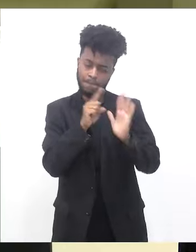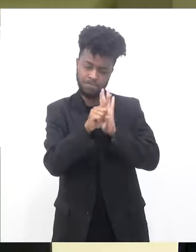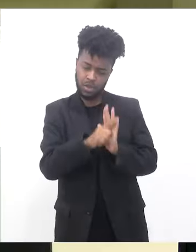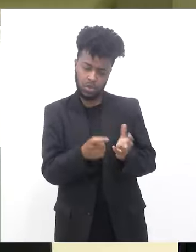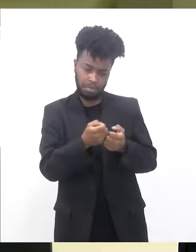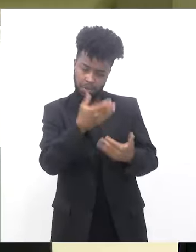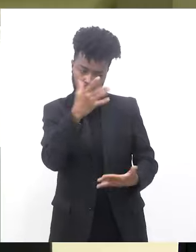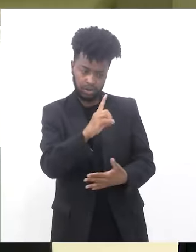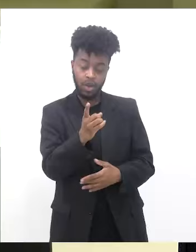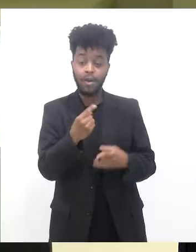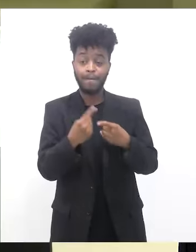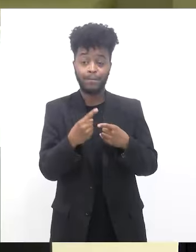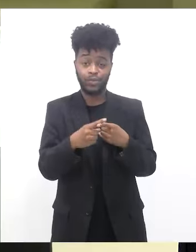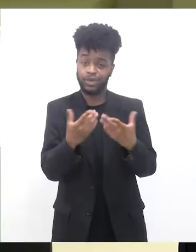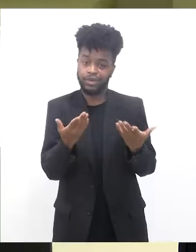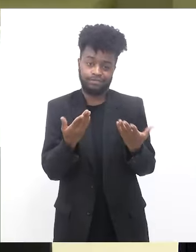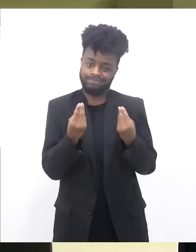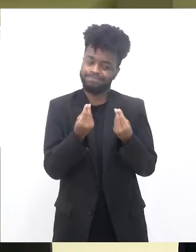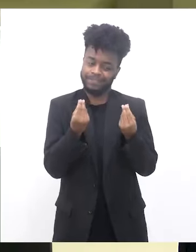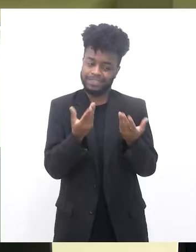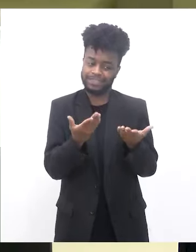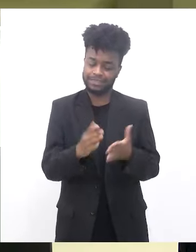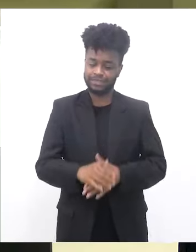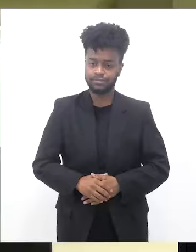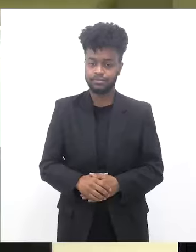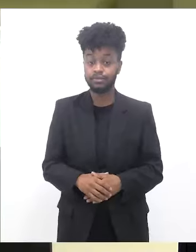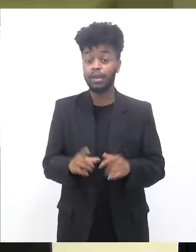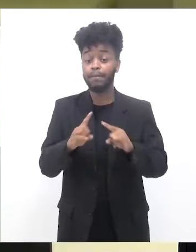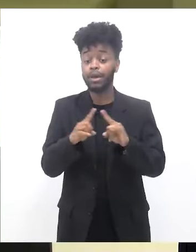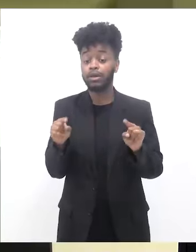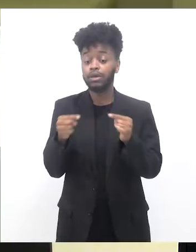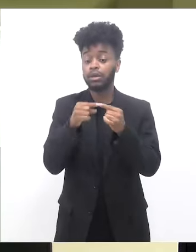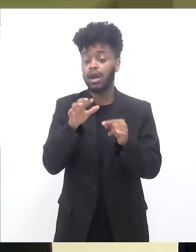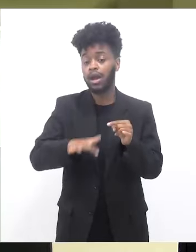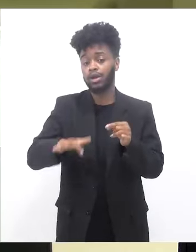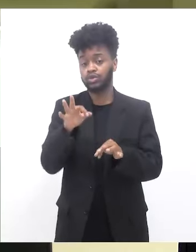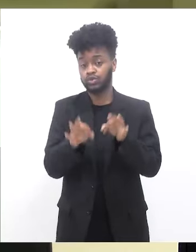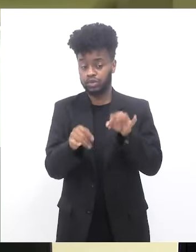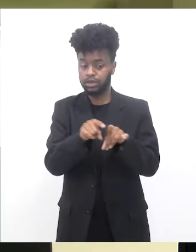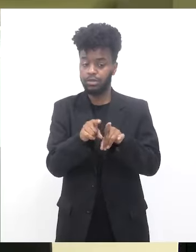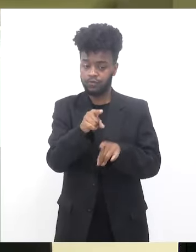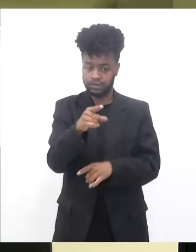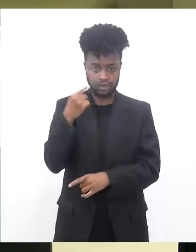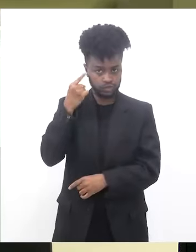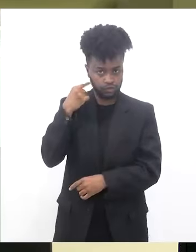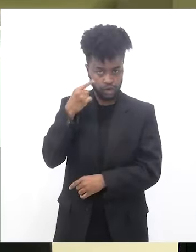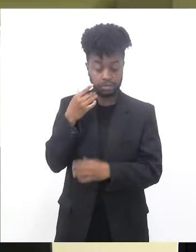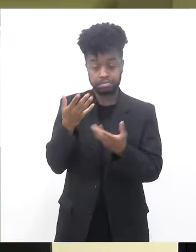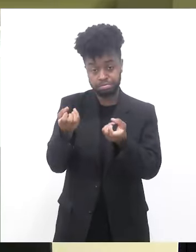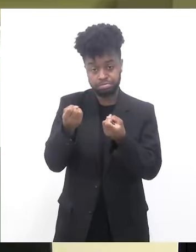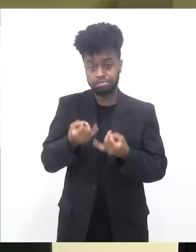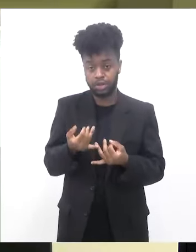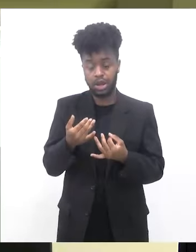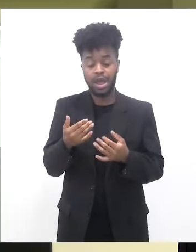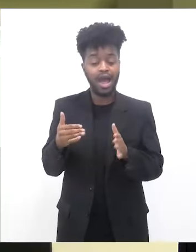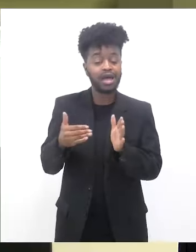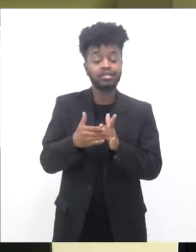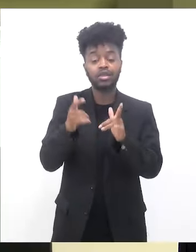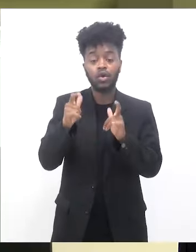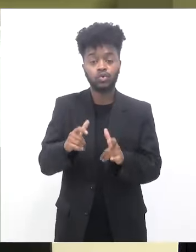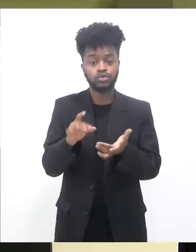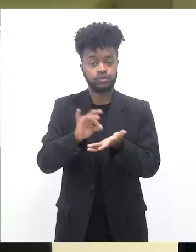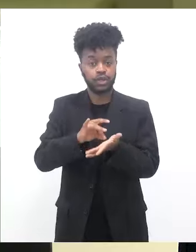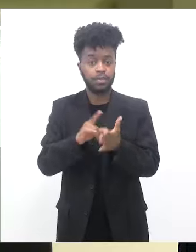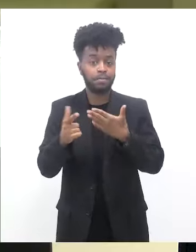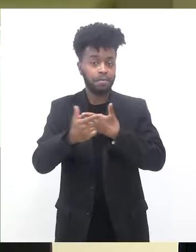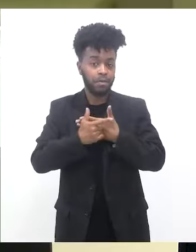muitas perguntas para ele, que é o seguinte, né? Agora, juridicamente, já que você também é advogado, Marcelo Barros, até onde vai